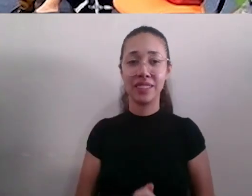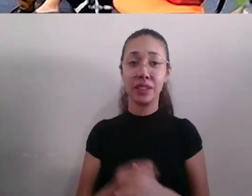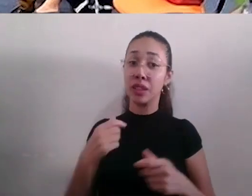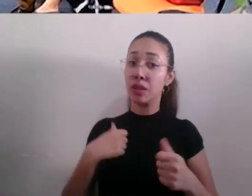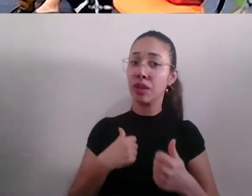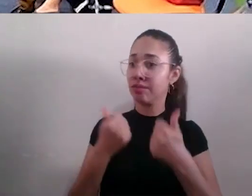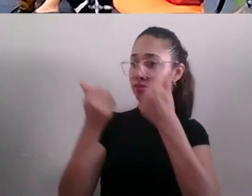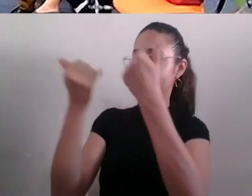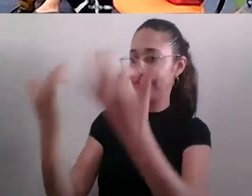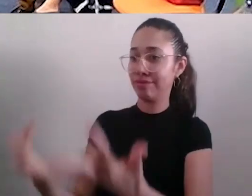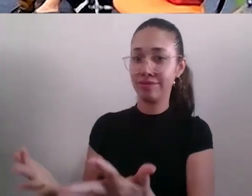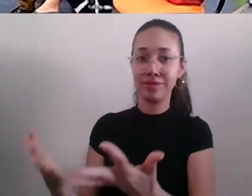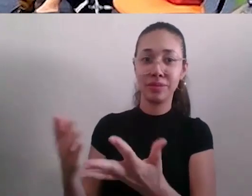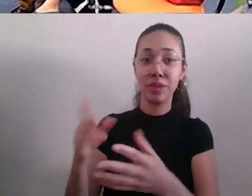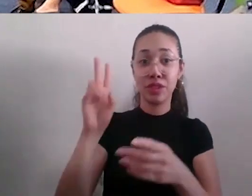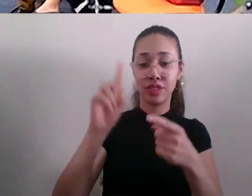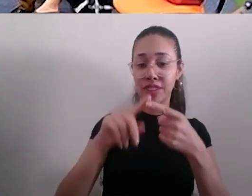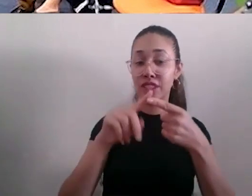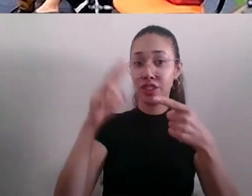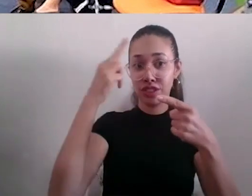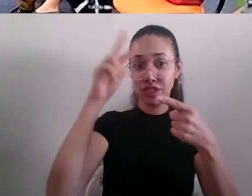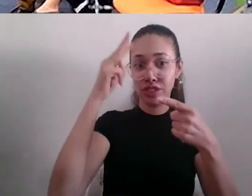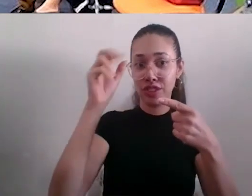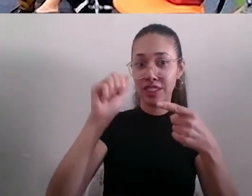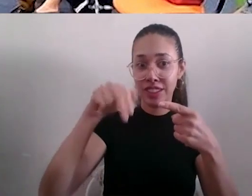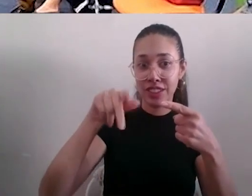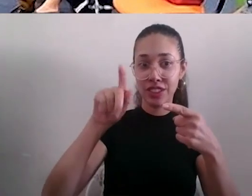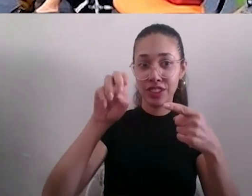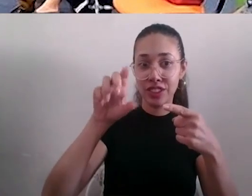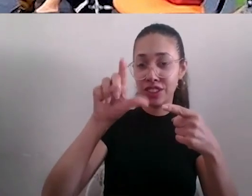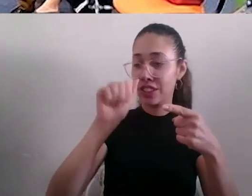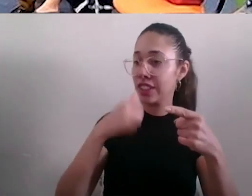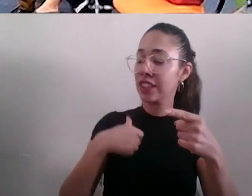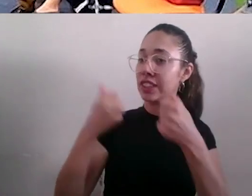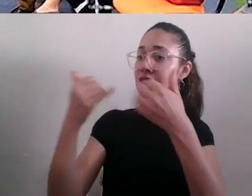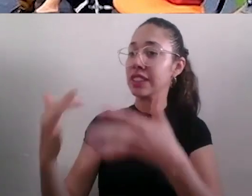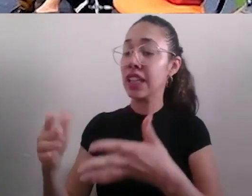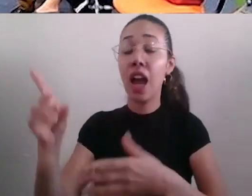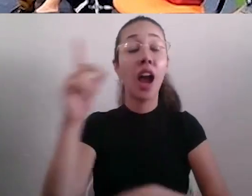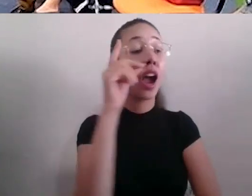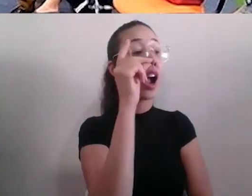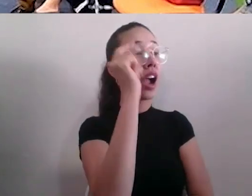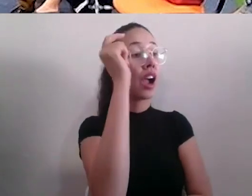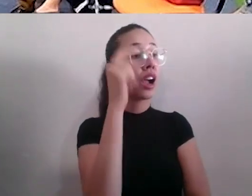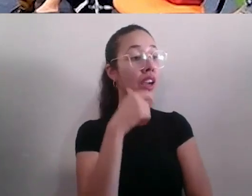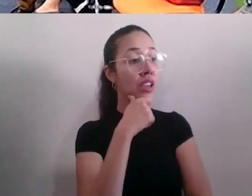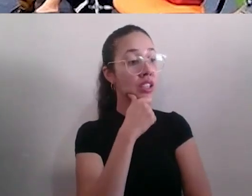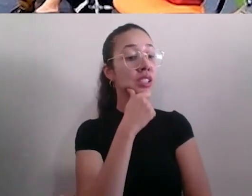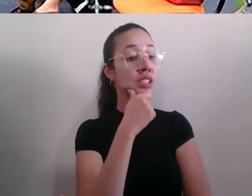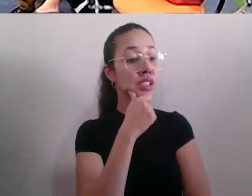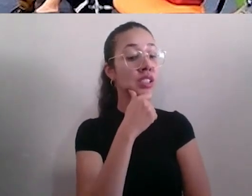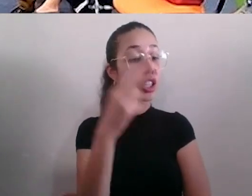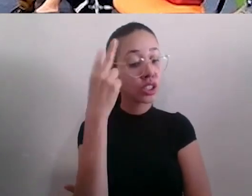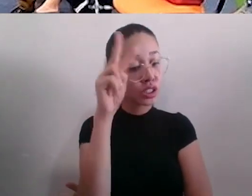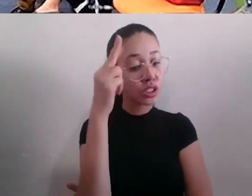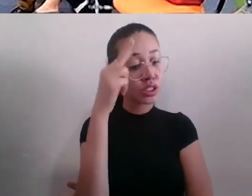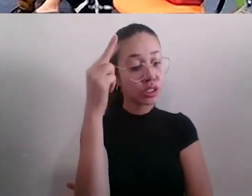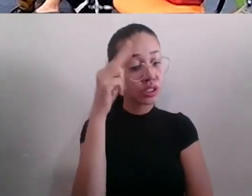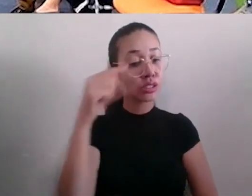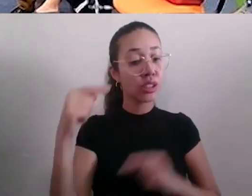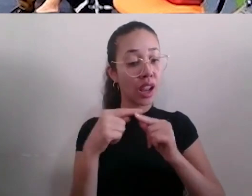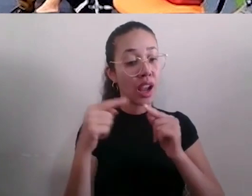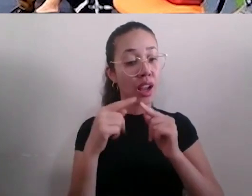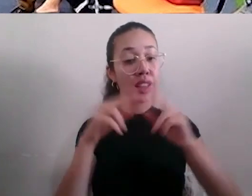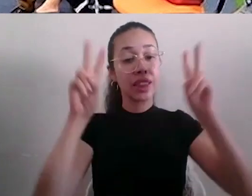Ângela Diniz e deu uma luz na cabeça da gente. A gente falou, pô, essa história da Ângela, como envolve a questão do movimento